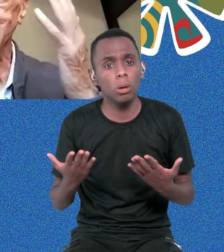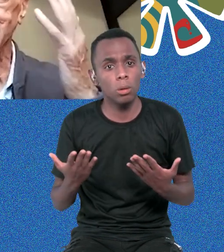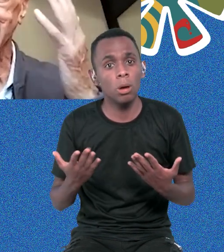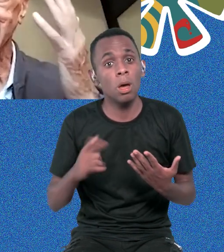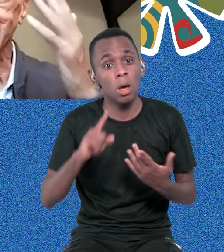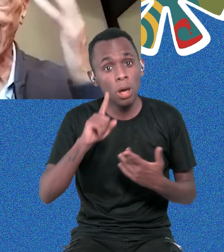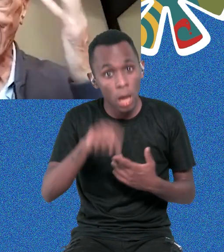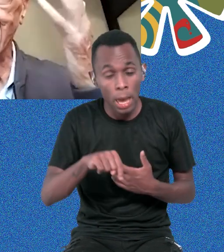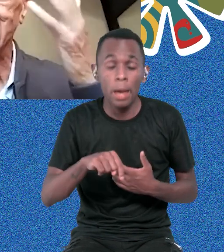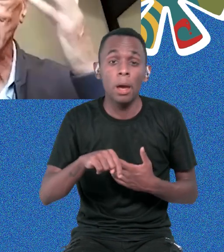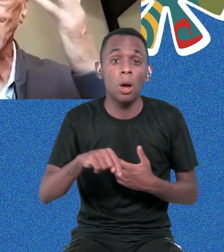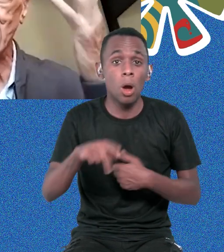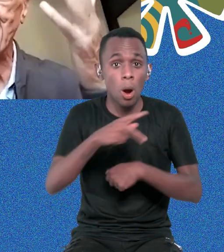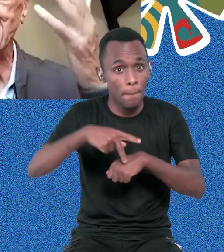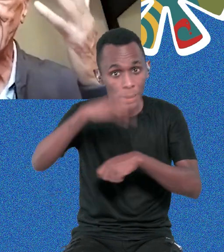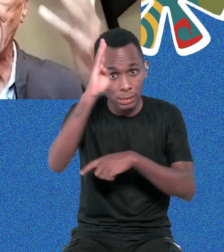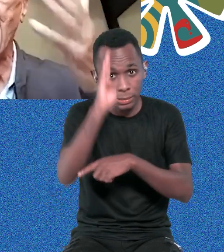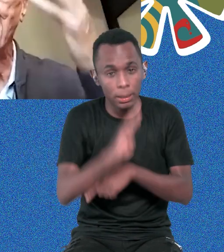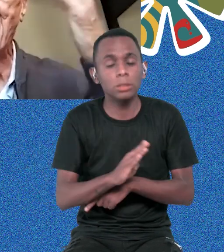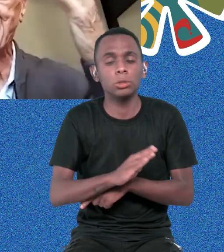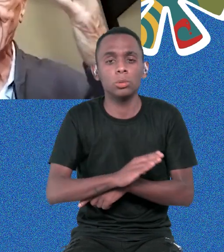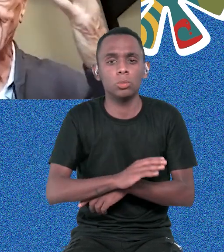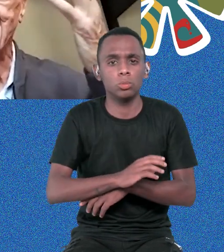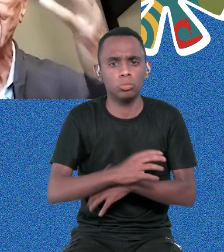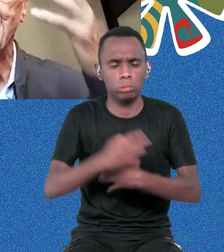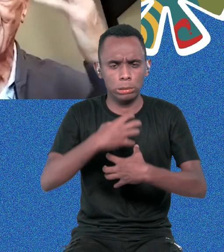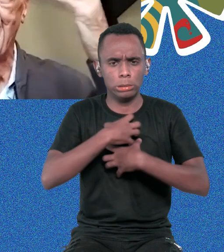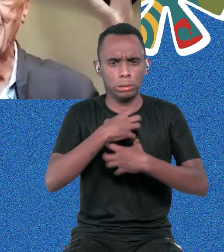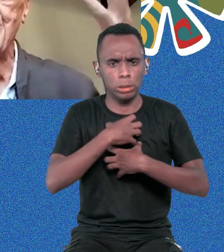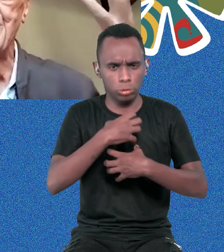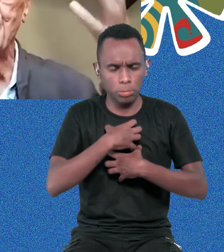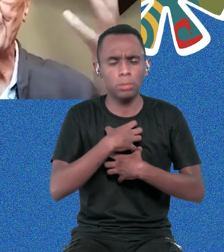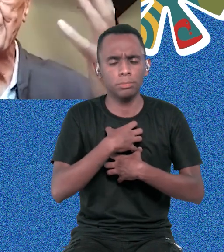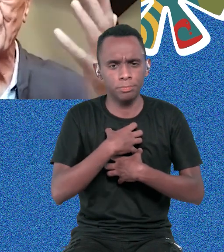nação que supostamente era a pátria,